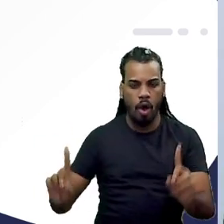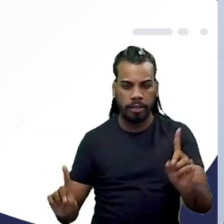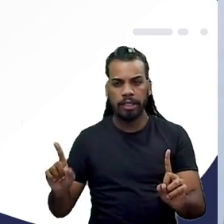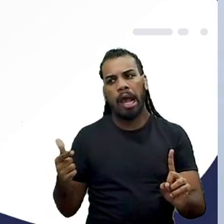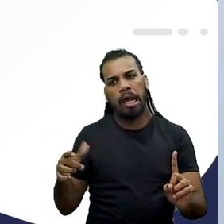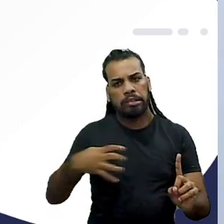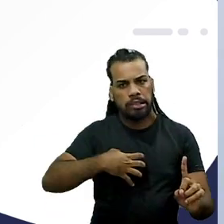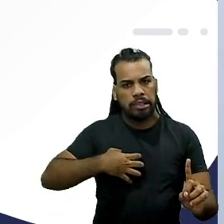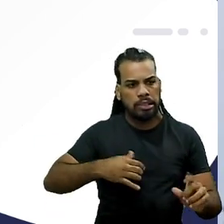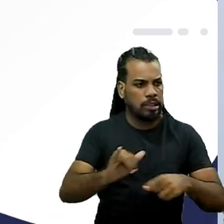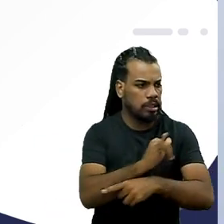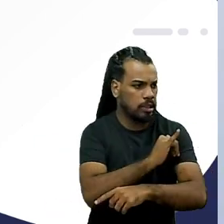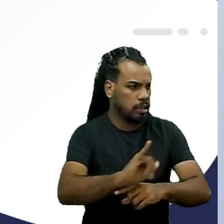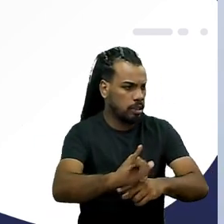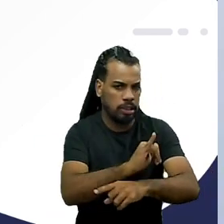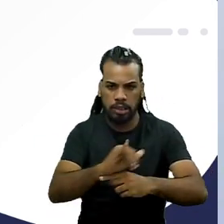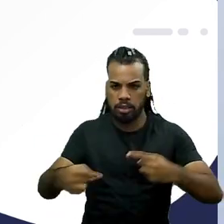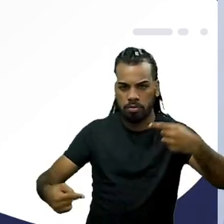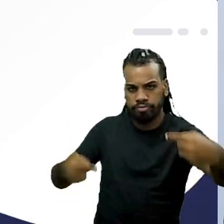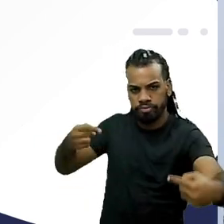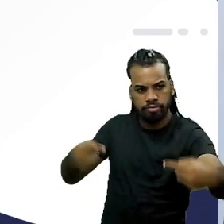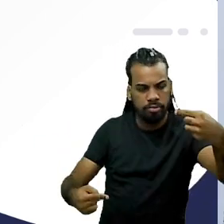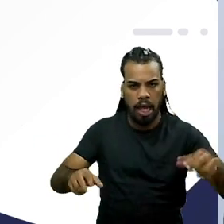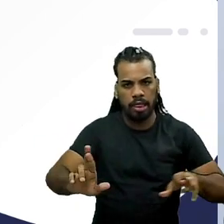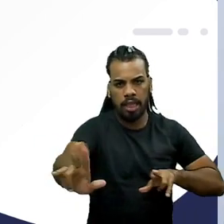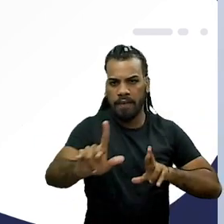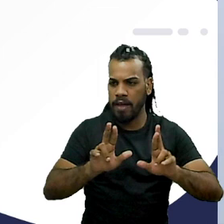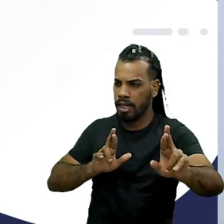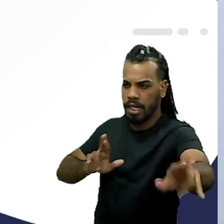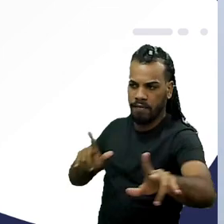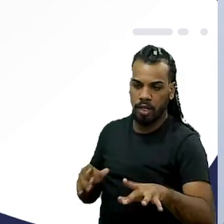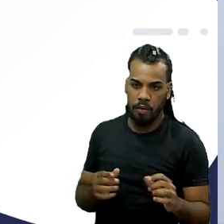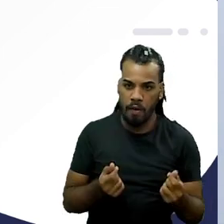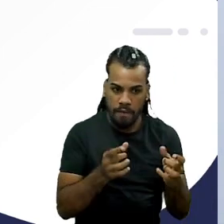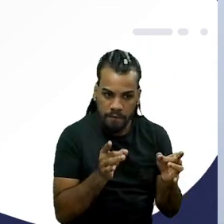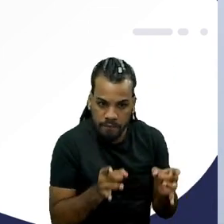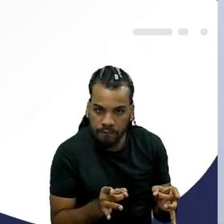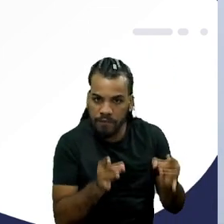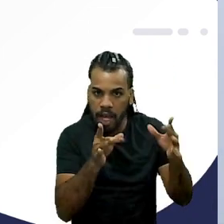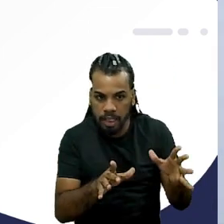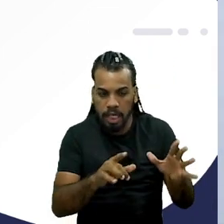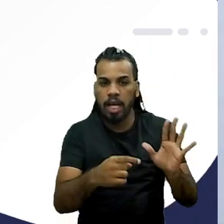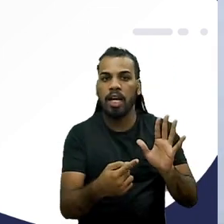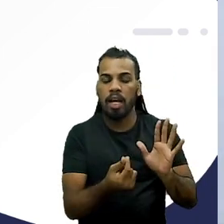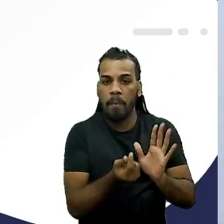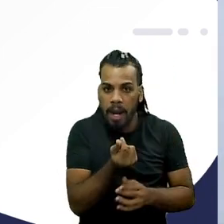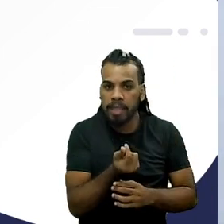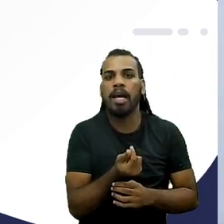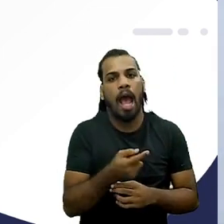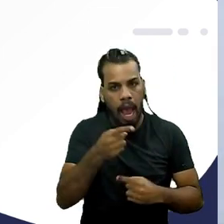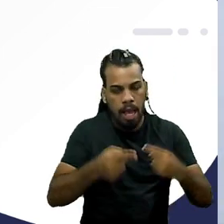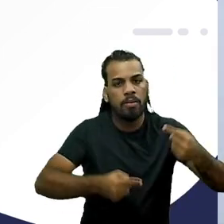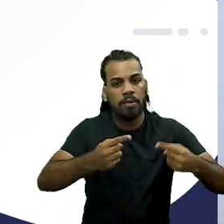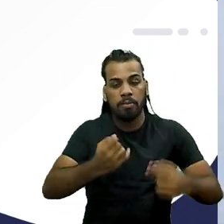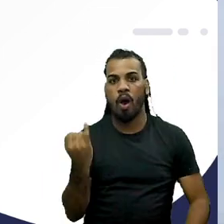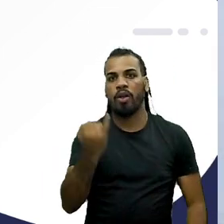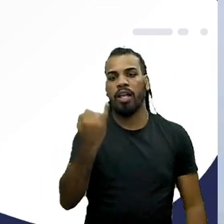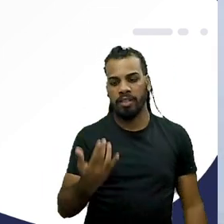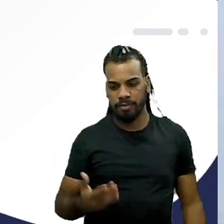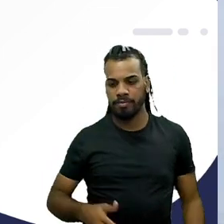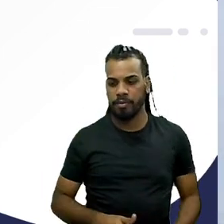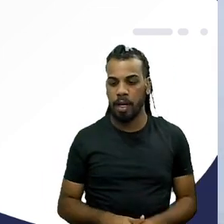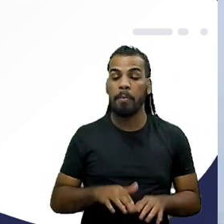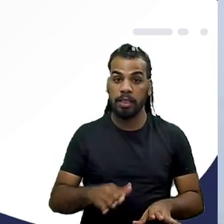outra criar diferenciais competitivos. E nós sabemos que o preço de venda é um diferencial competitivo importante. Mas